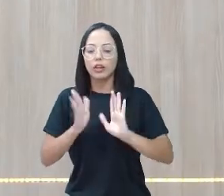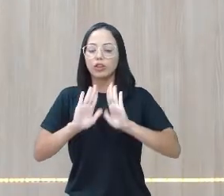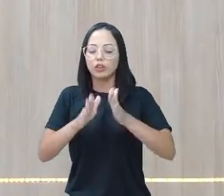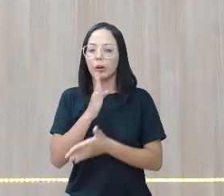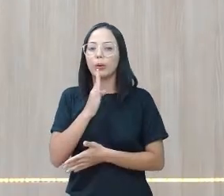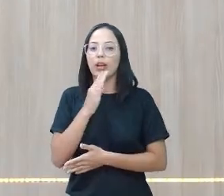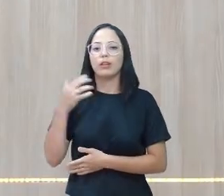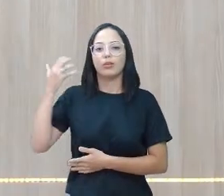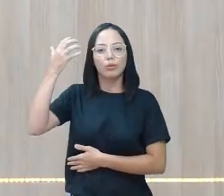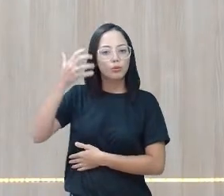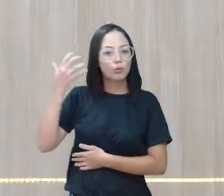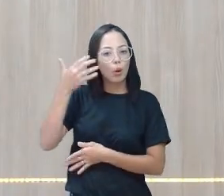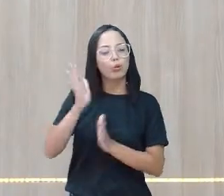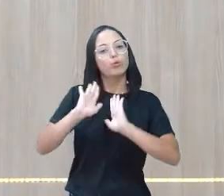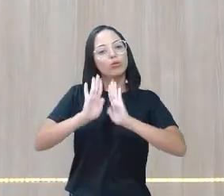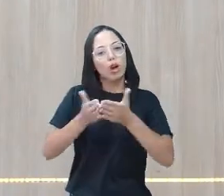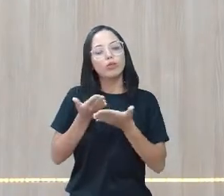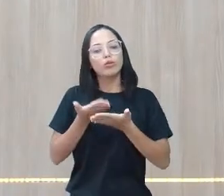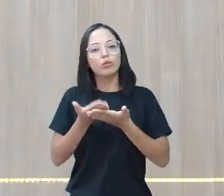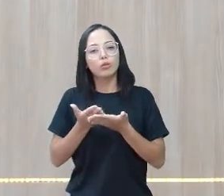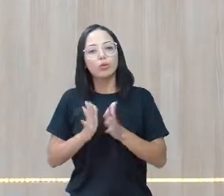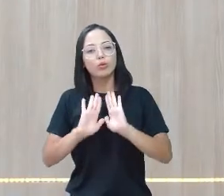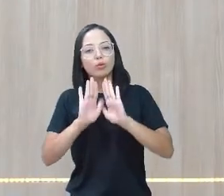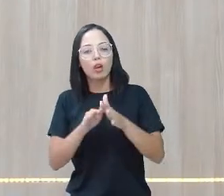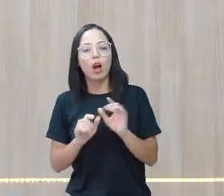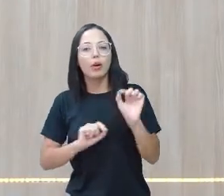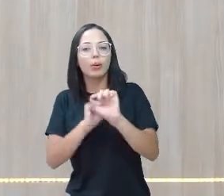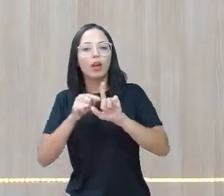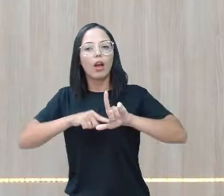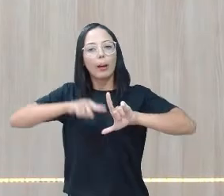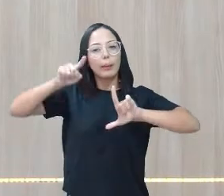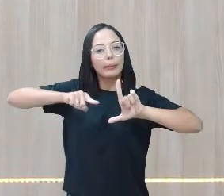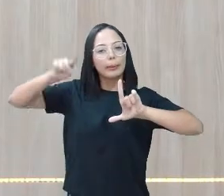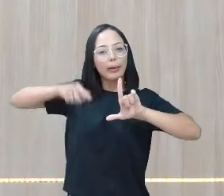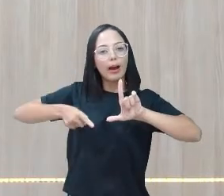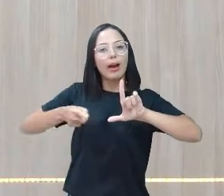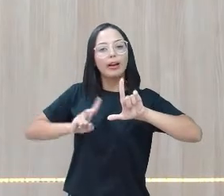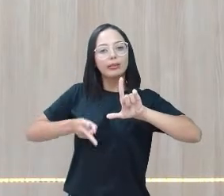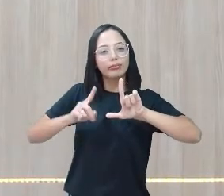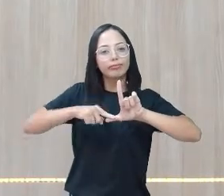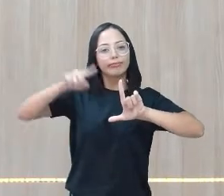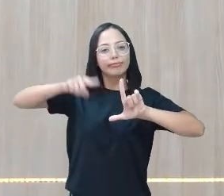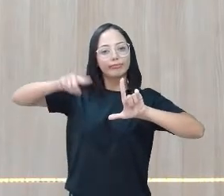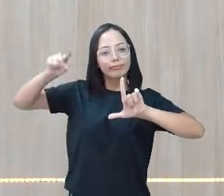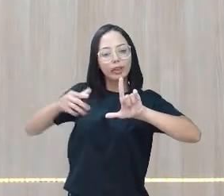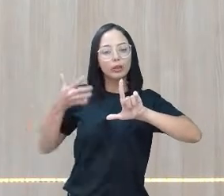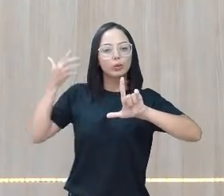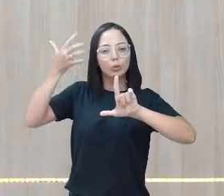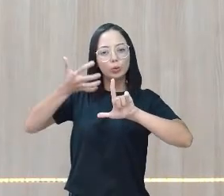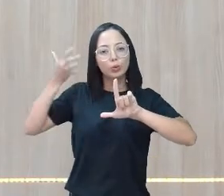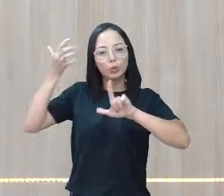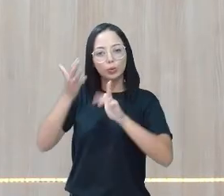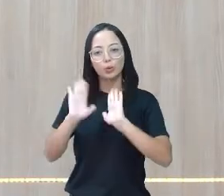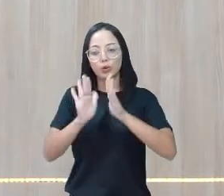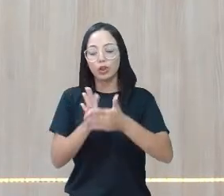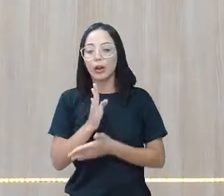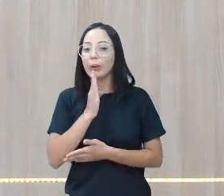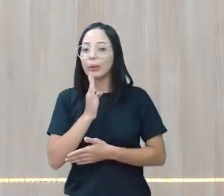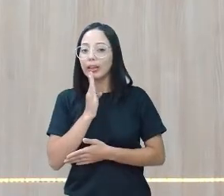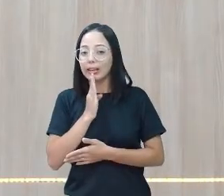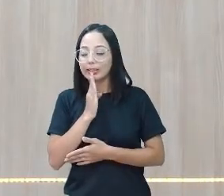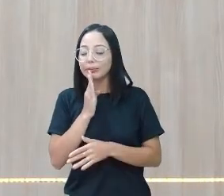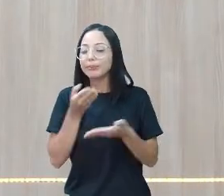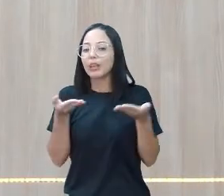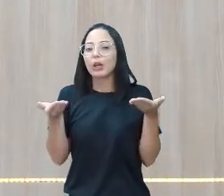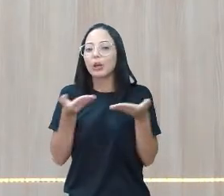a gente já viu, né, em outras aulas, que são as ondas, né, que são frequências, né, de ondas sonoras, né, e